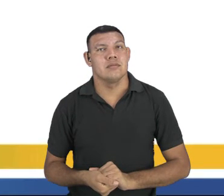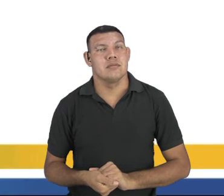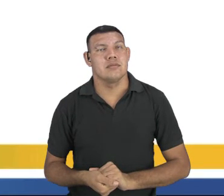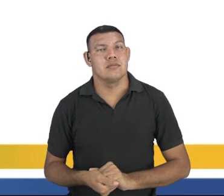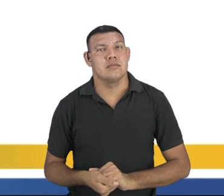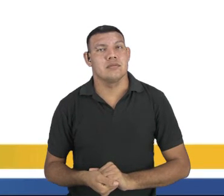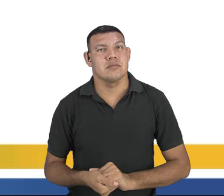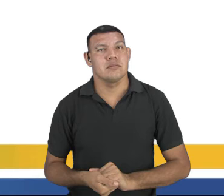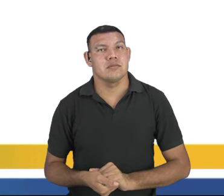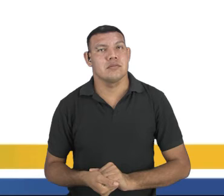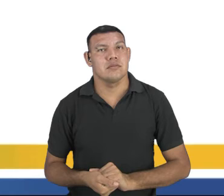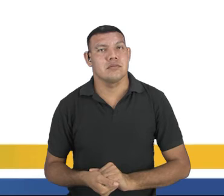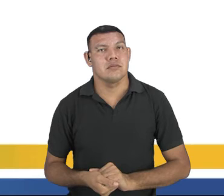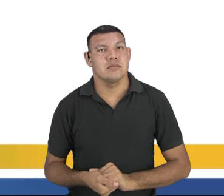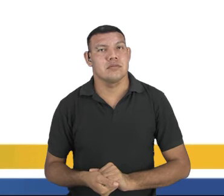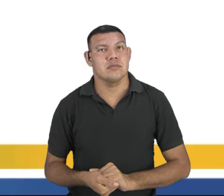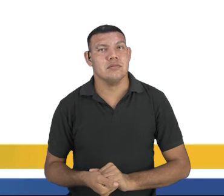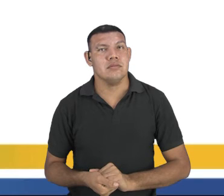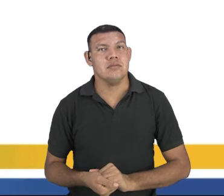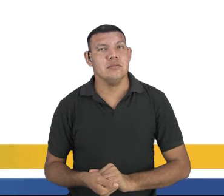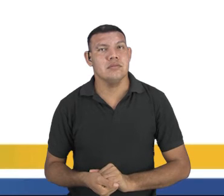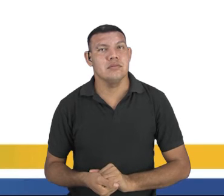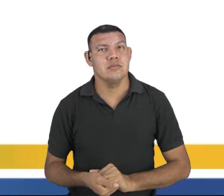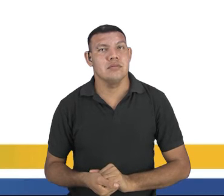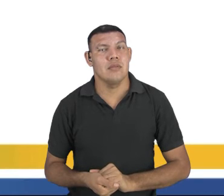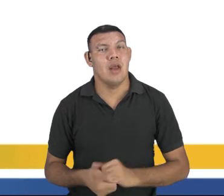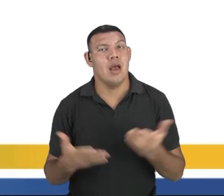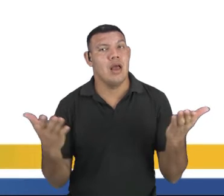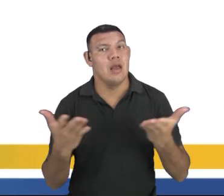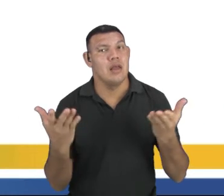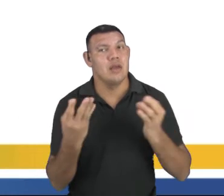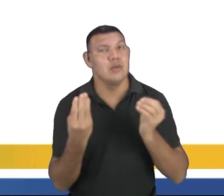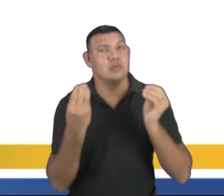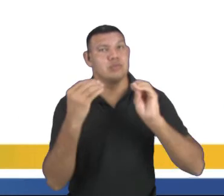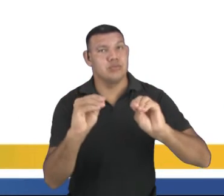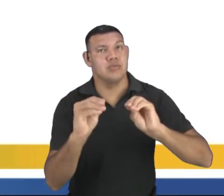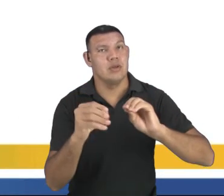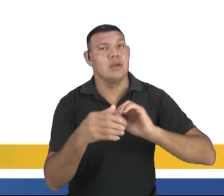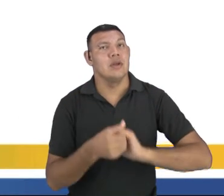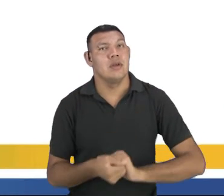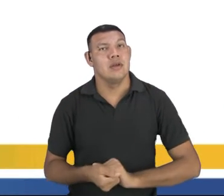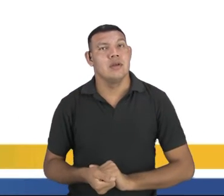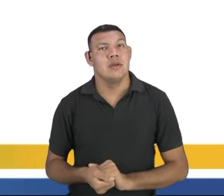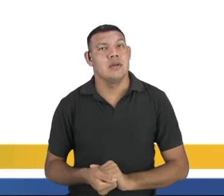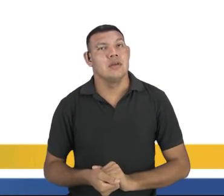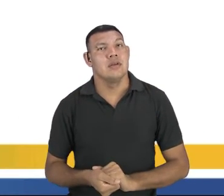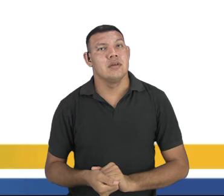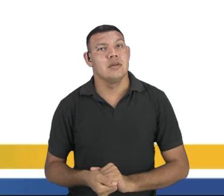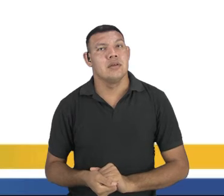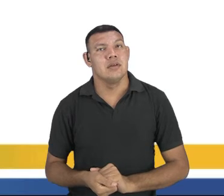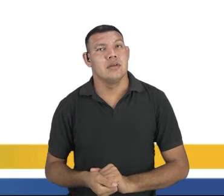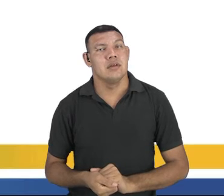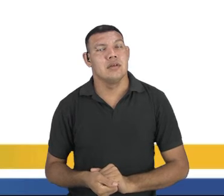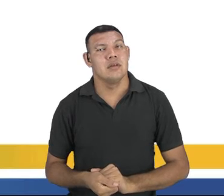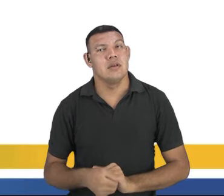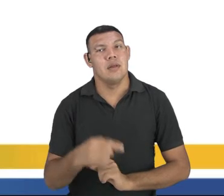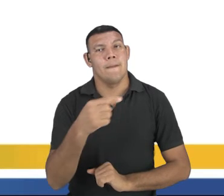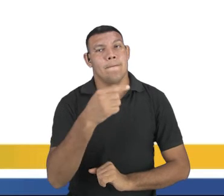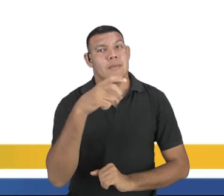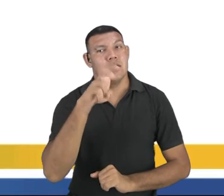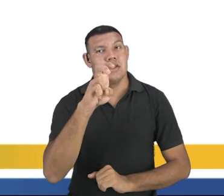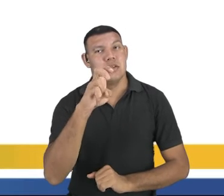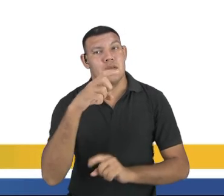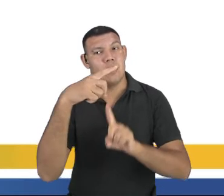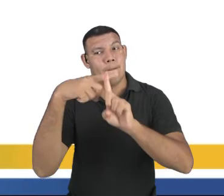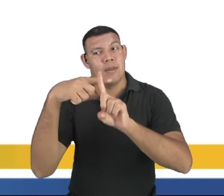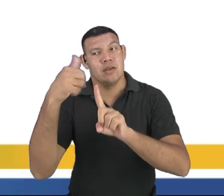ficar 0,03. E aí eu vou acrescentar num número negativo uma unidade positiva. Então, de menos 5 vai para menos